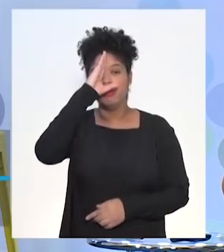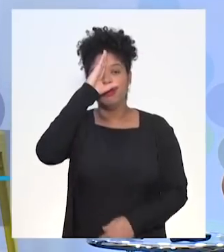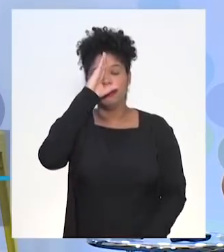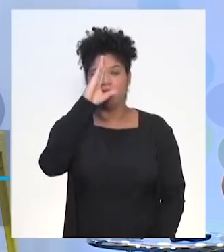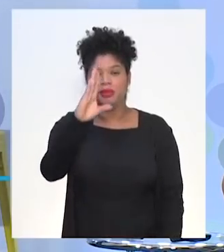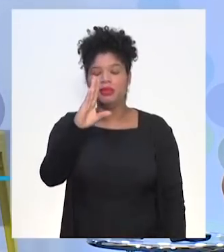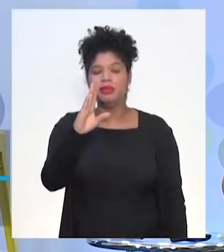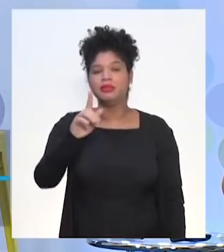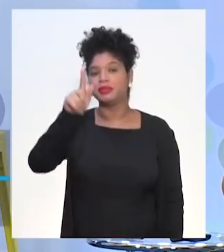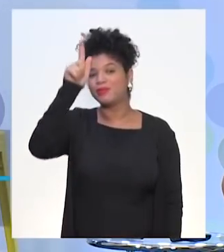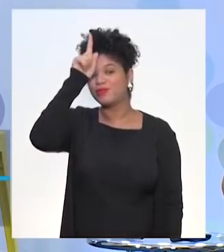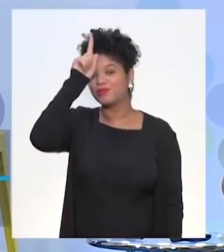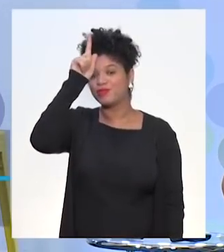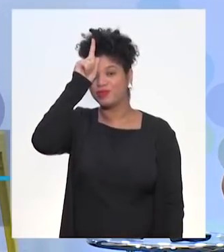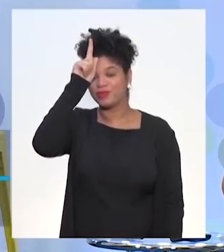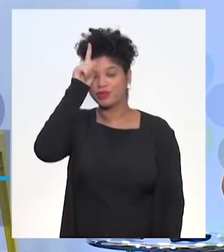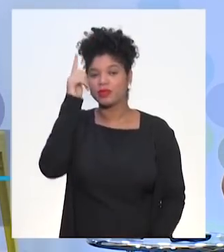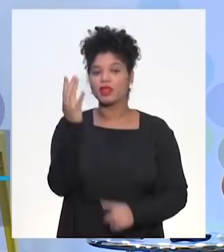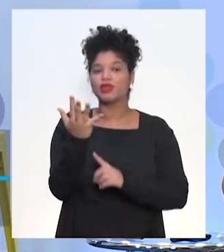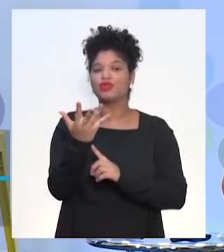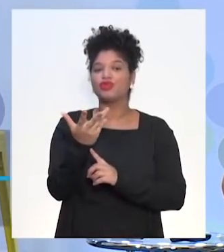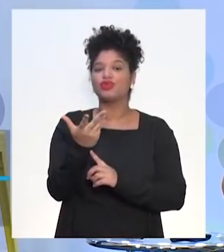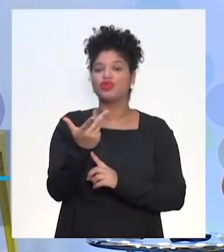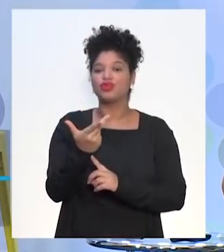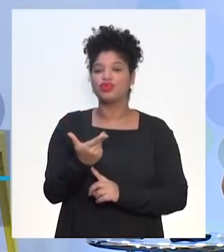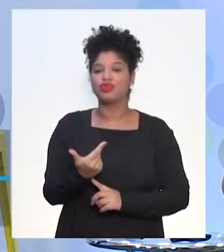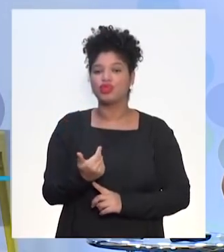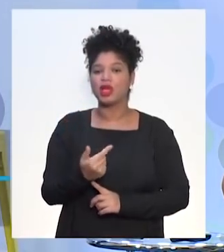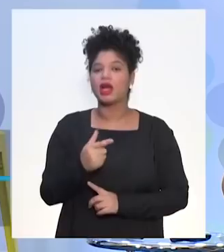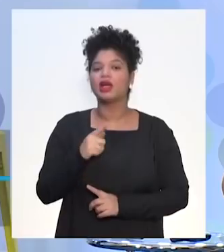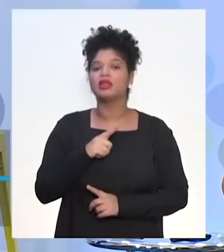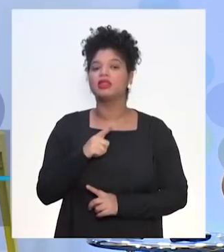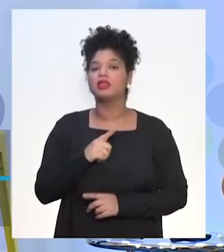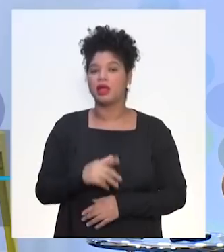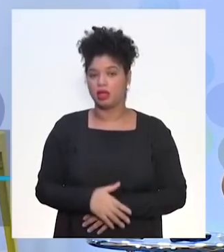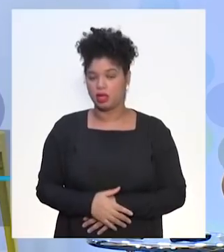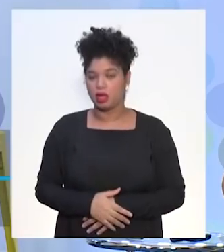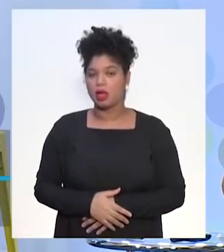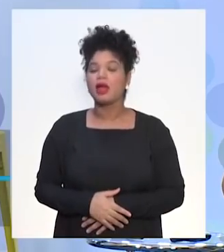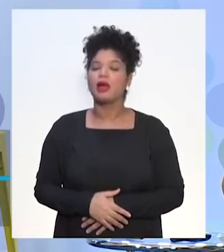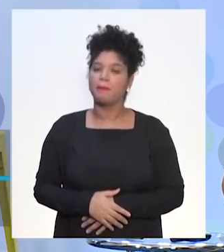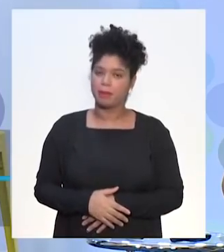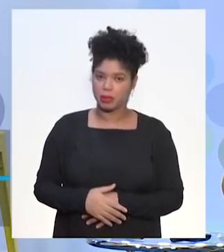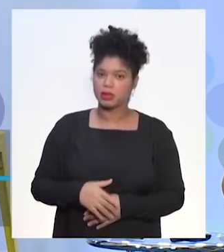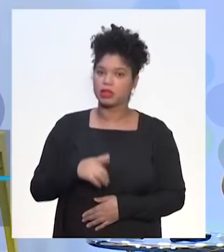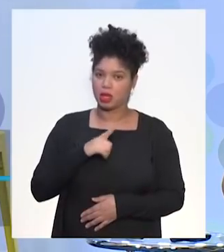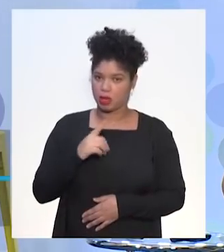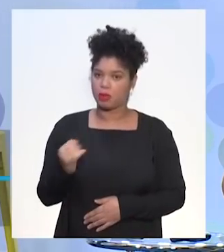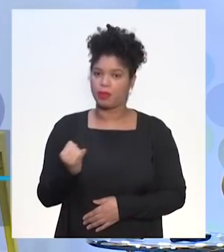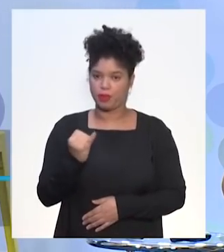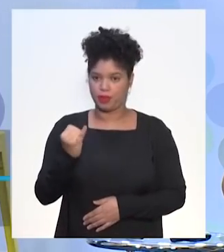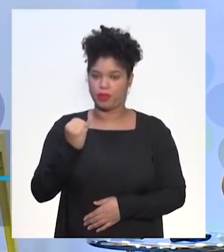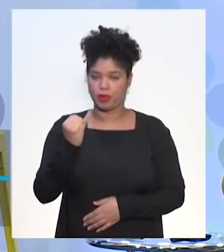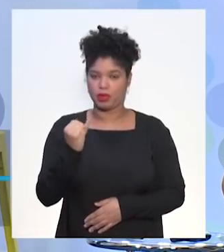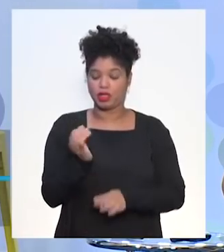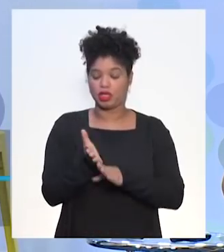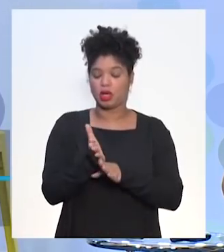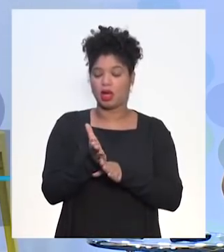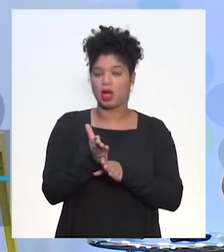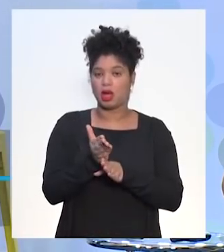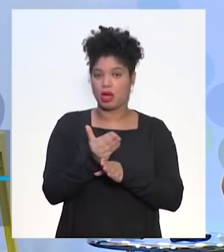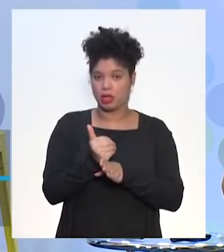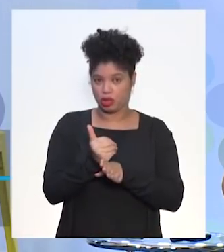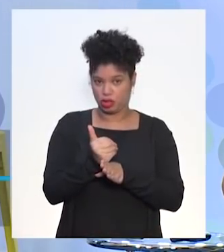estética mais popular do cinema à época, acabou, ainda que sem querendo, é bom frisar isso,